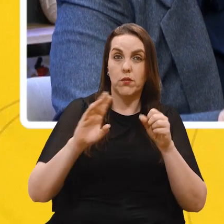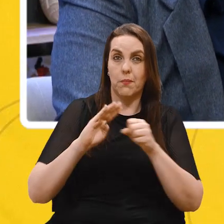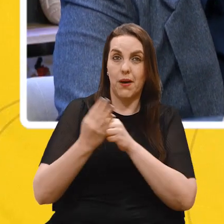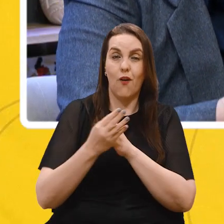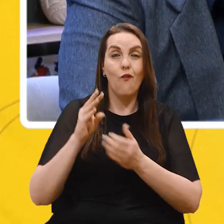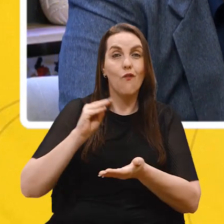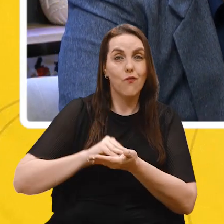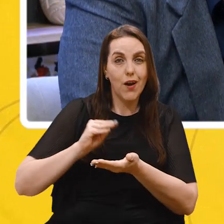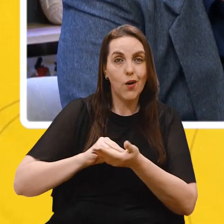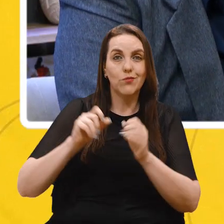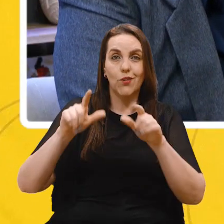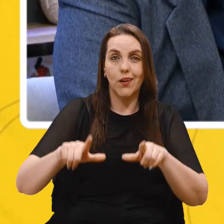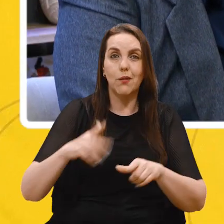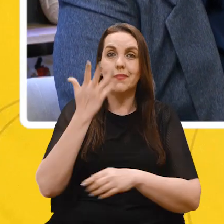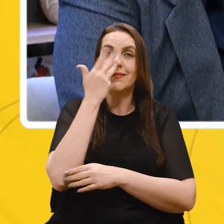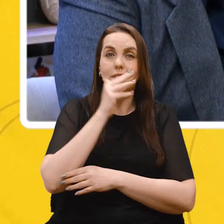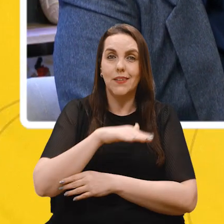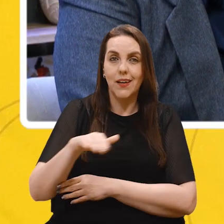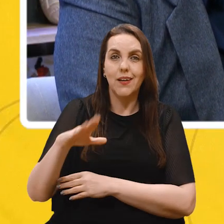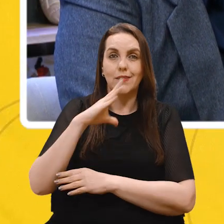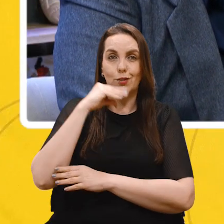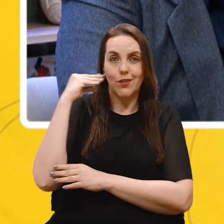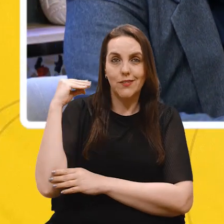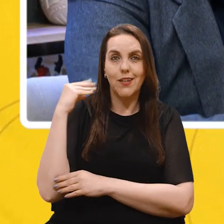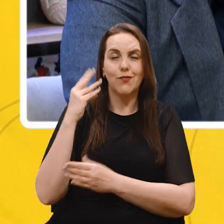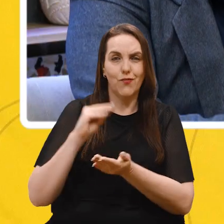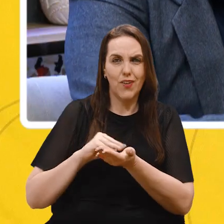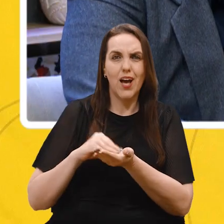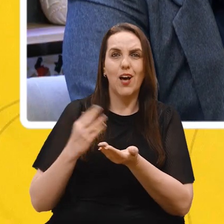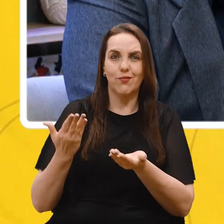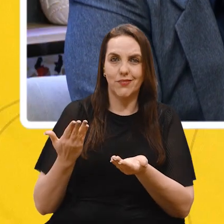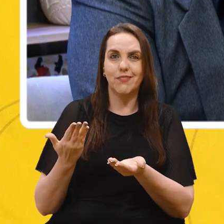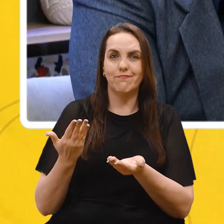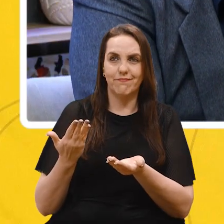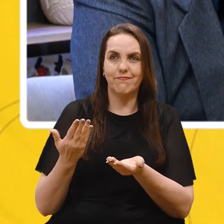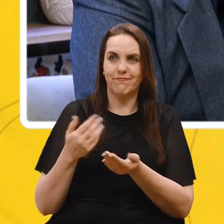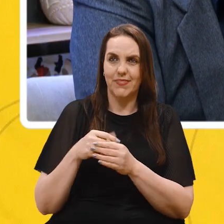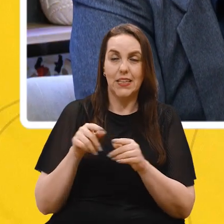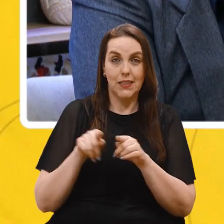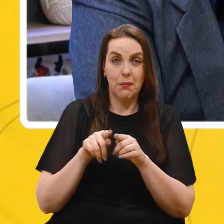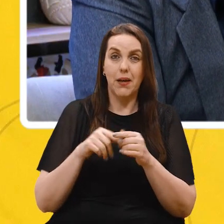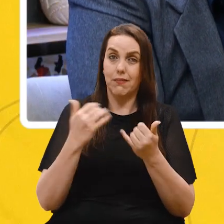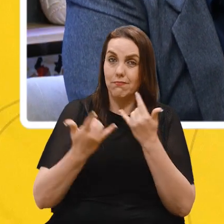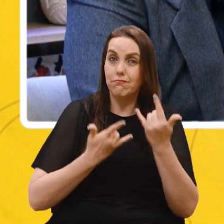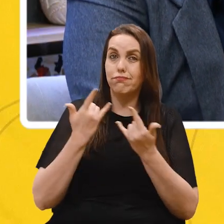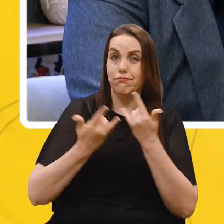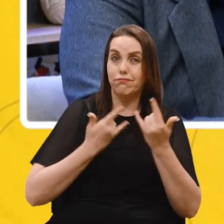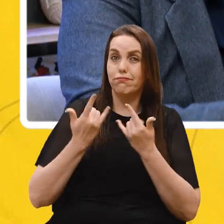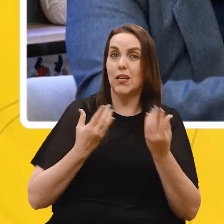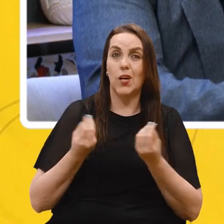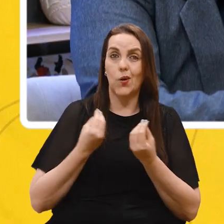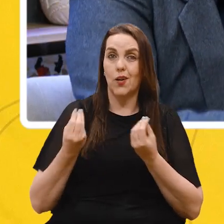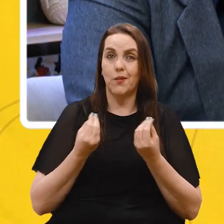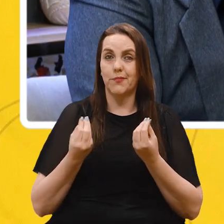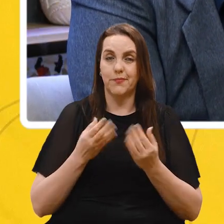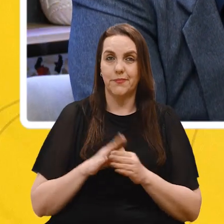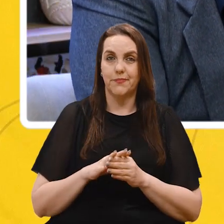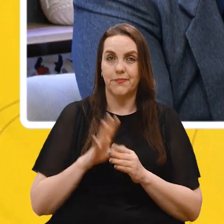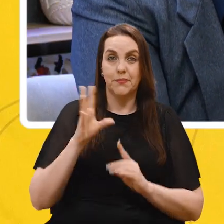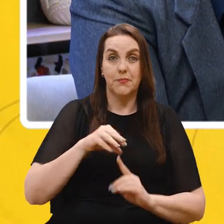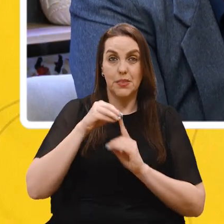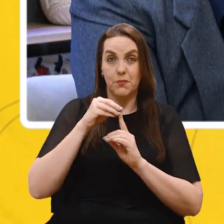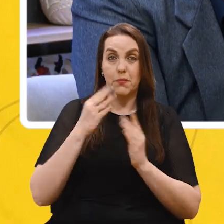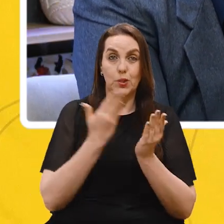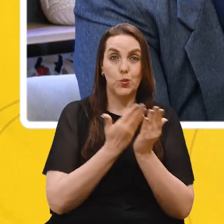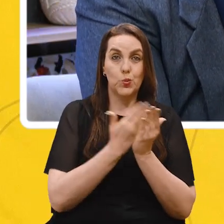para crianças, adolescentes, né? Enfim, tem esses momentos de lazer ali, né? Principalmente quando não estão